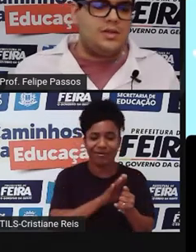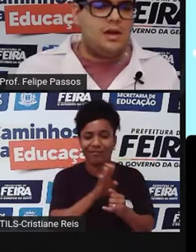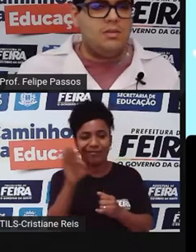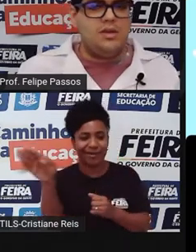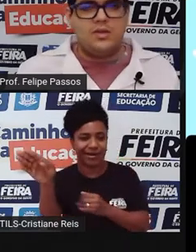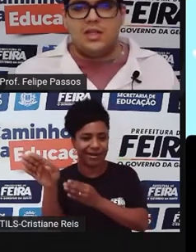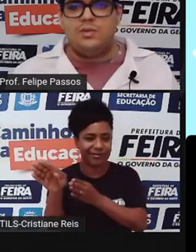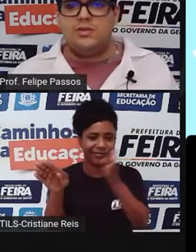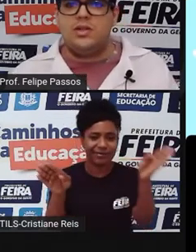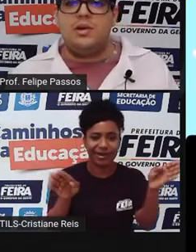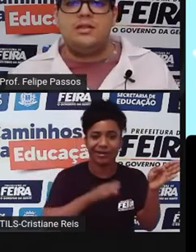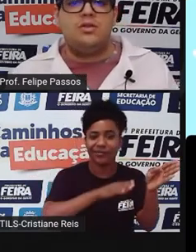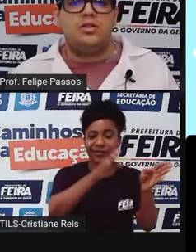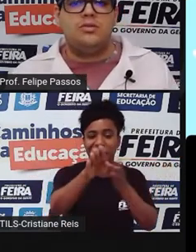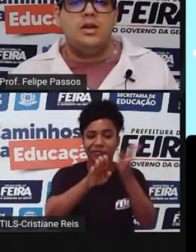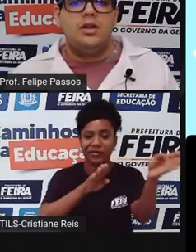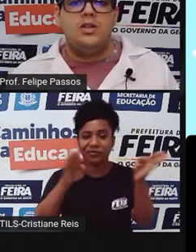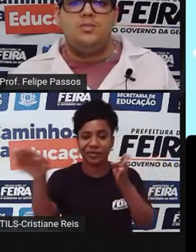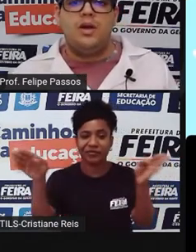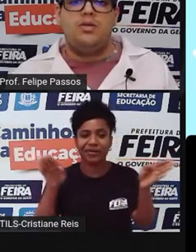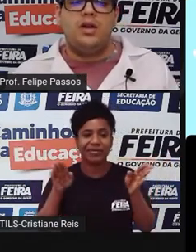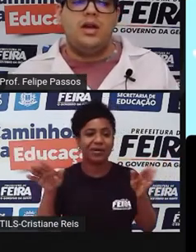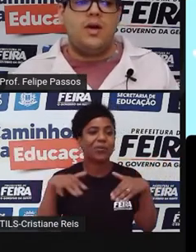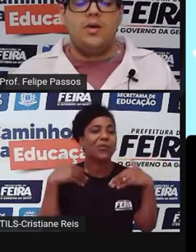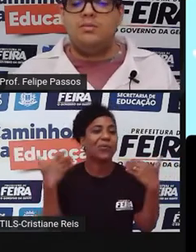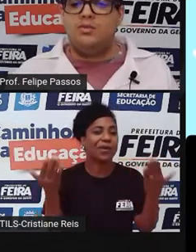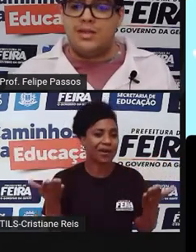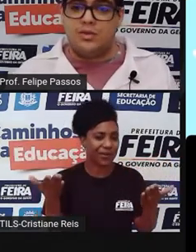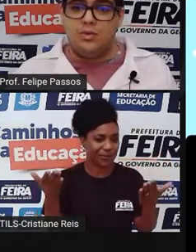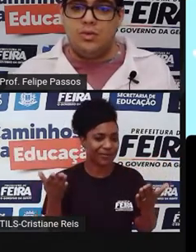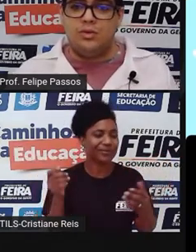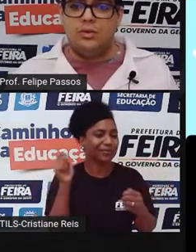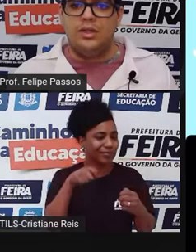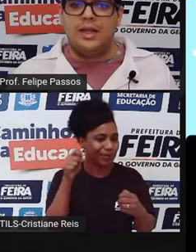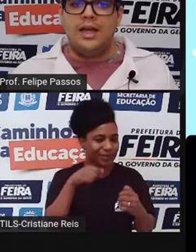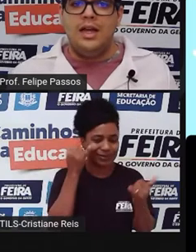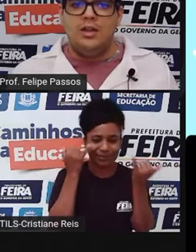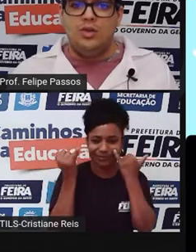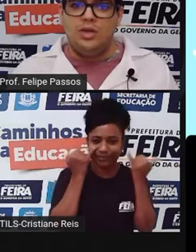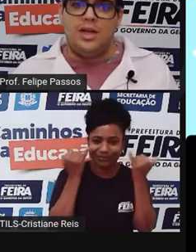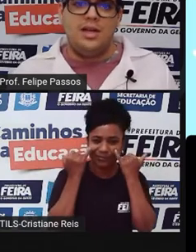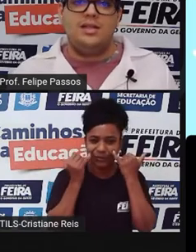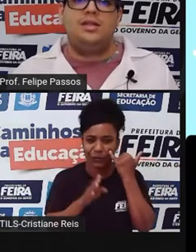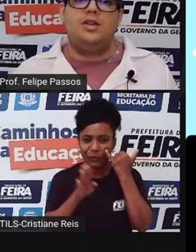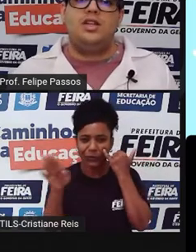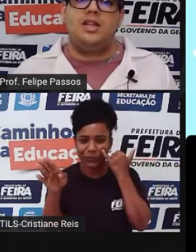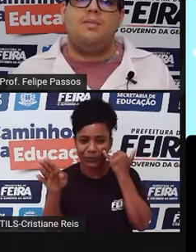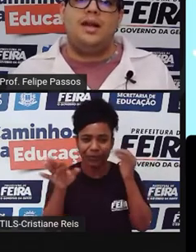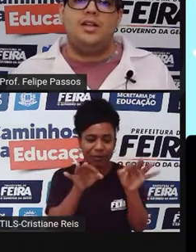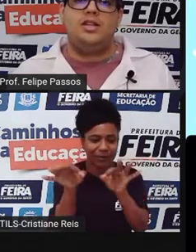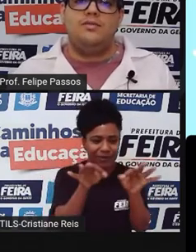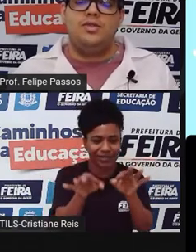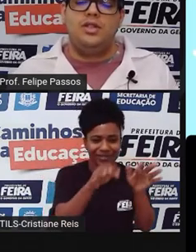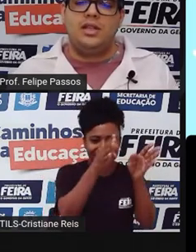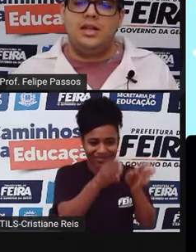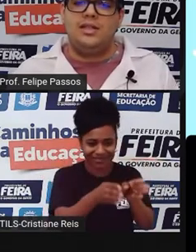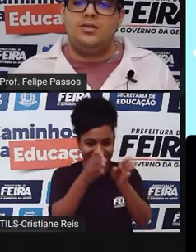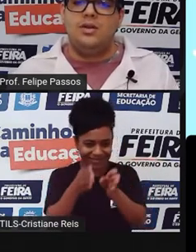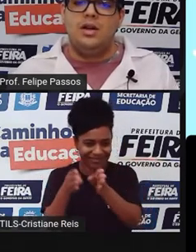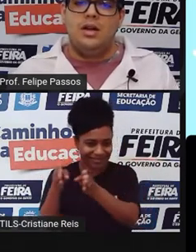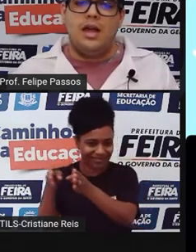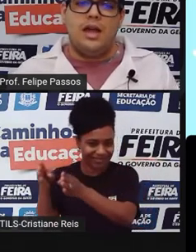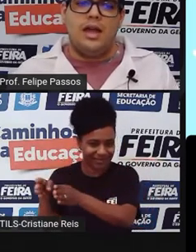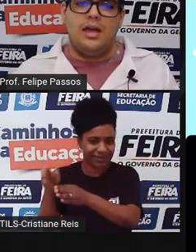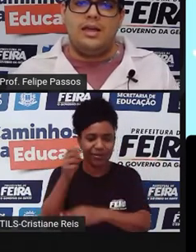quais são os caminhos que as pessoas mais gostam de percorrer, qual é o caminho mais curto, né? No trânsito, a gente tem aplicativos de